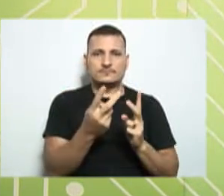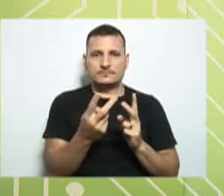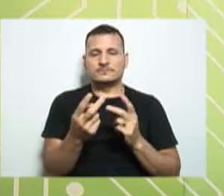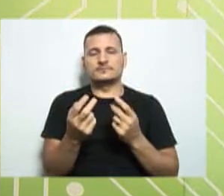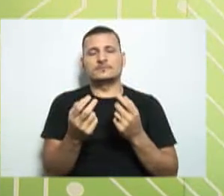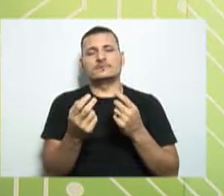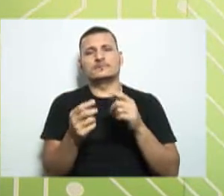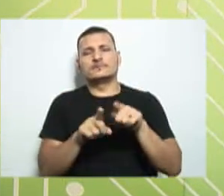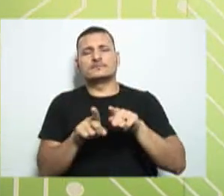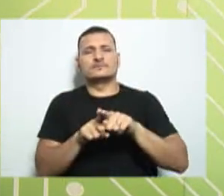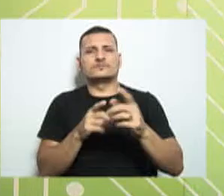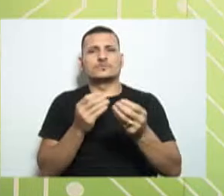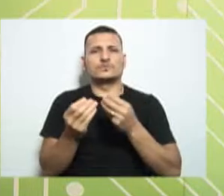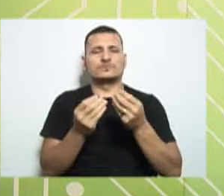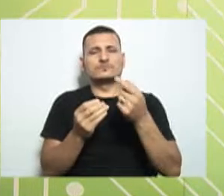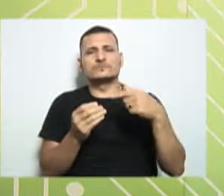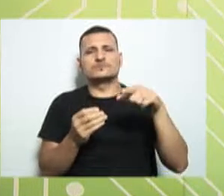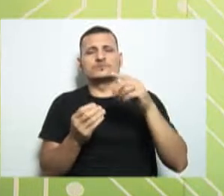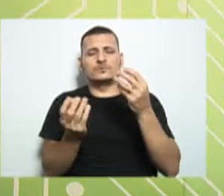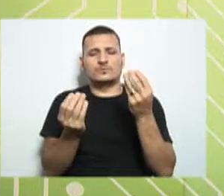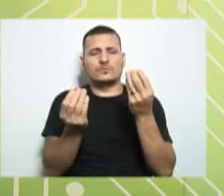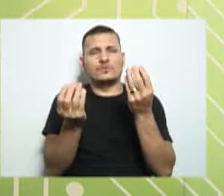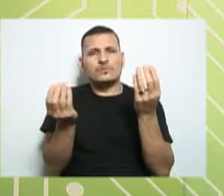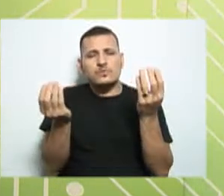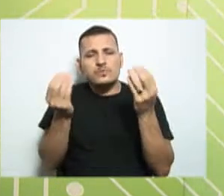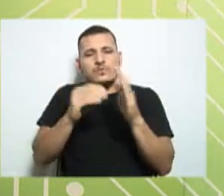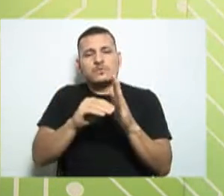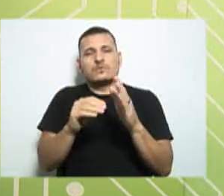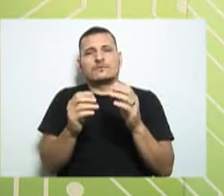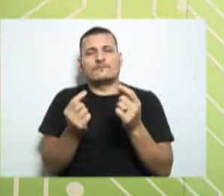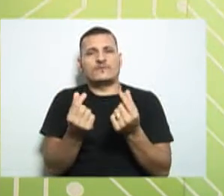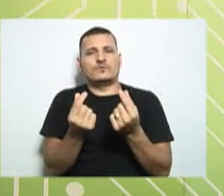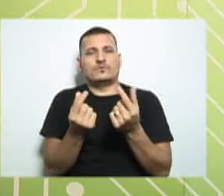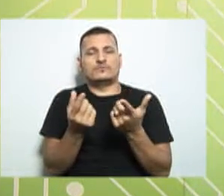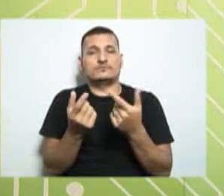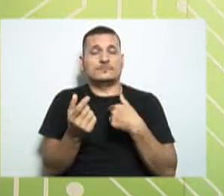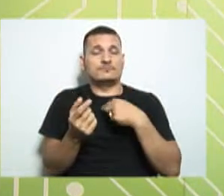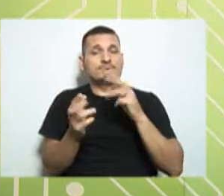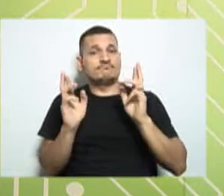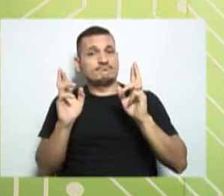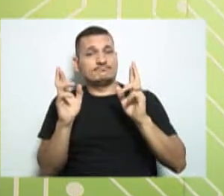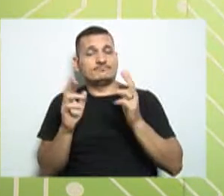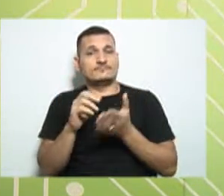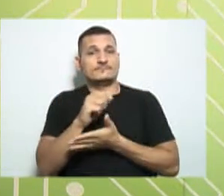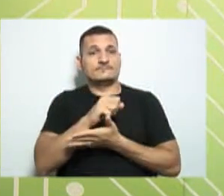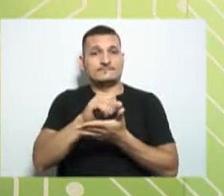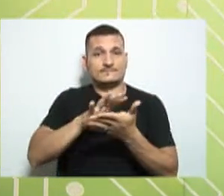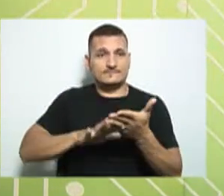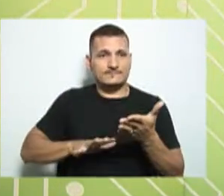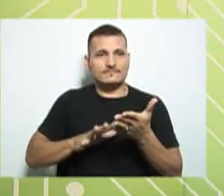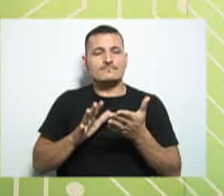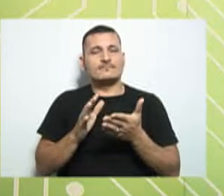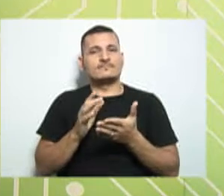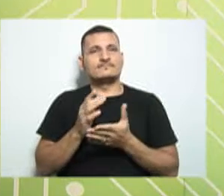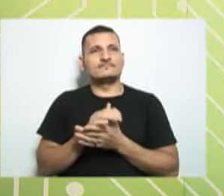e como vocês vão fazer a formação de preço de vocês. Eu espero que com a tarefa vocês tenham